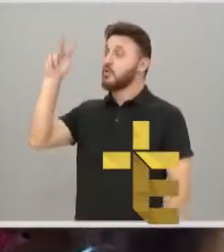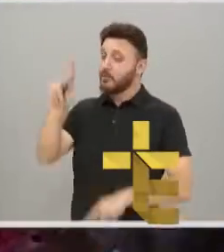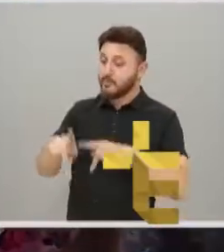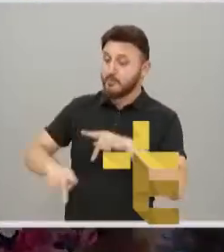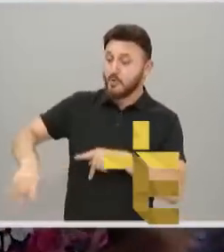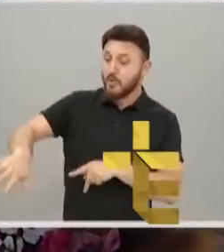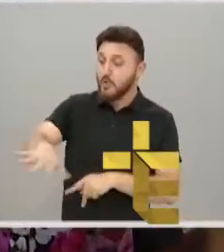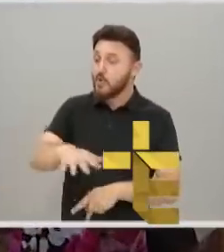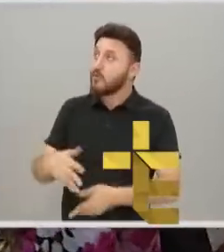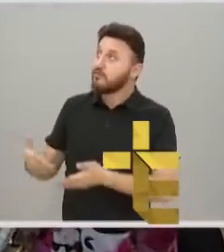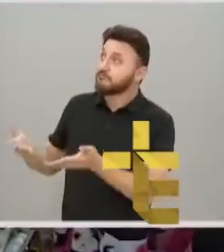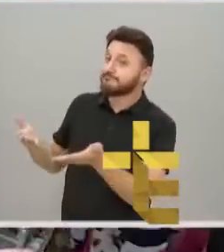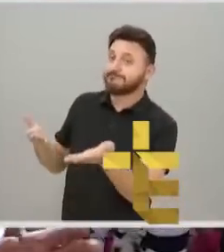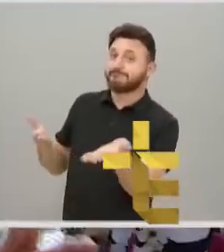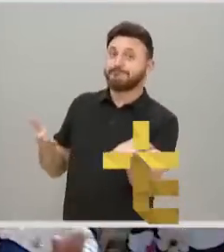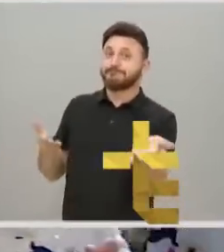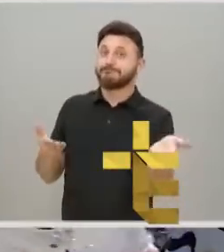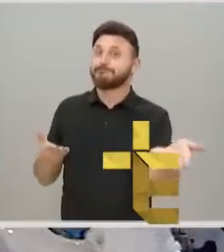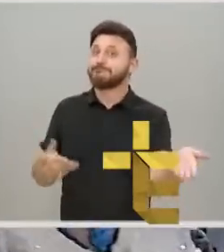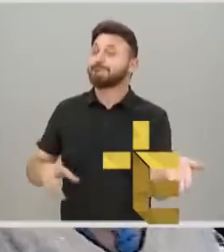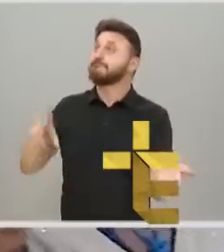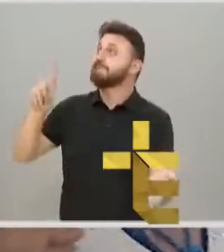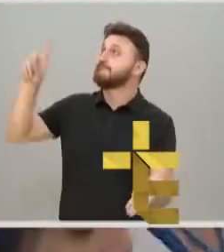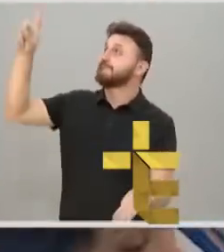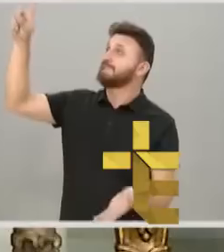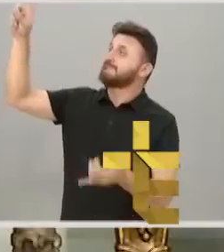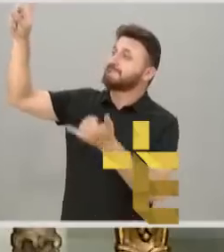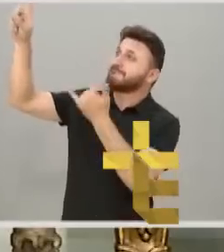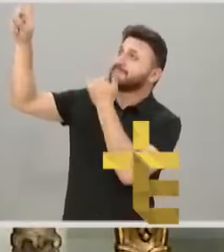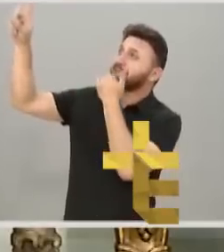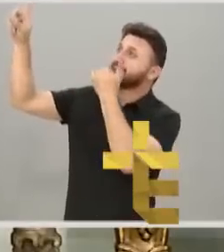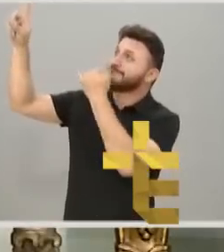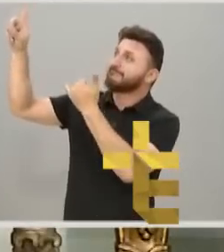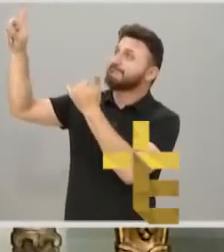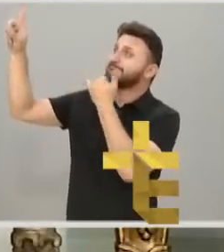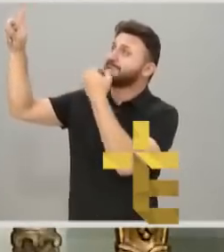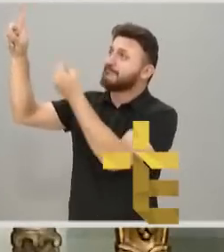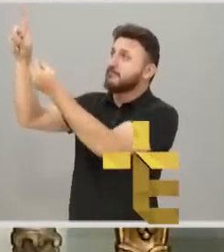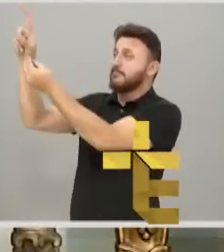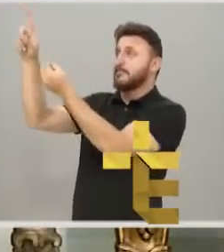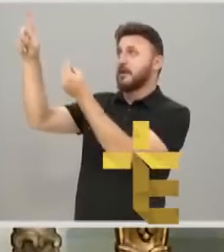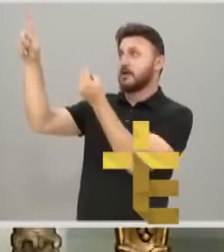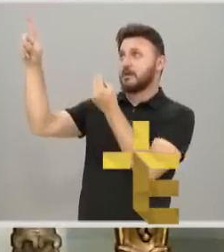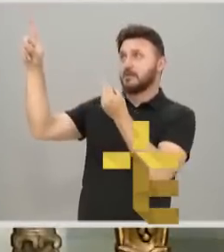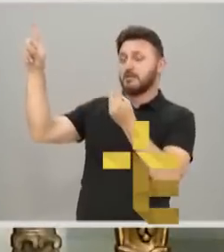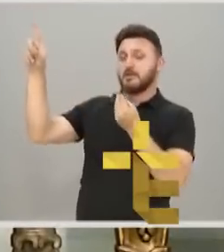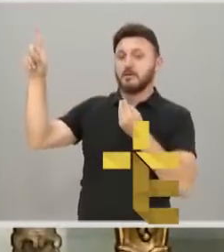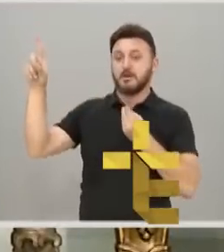Senhor, eis aqui o teu povo que vem implorar teu